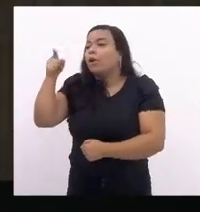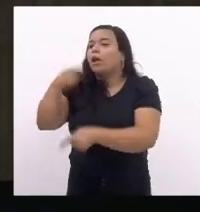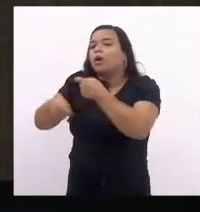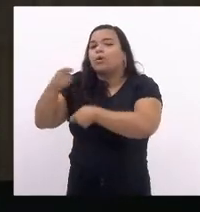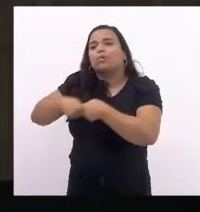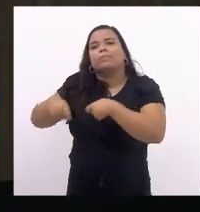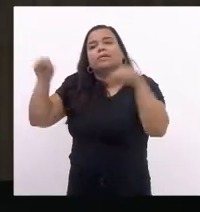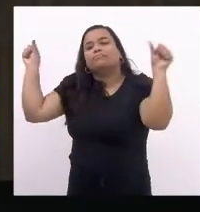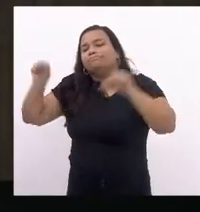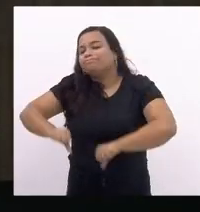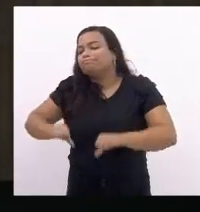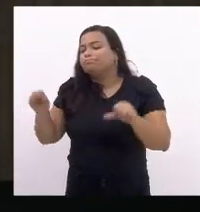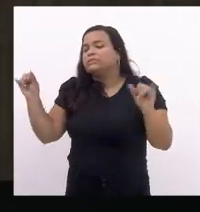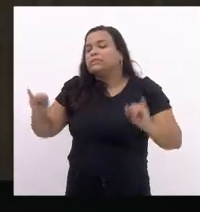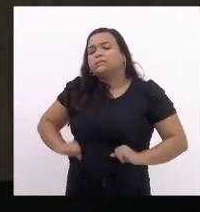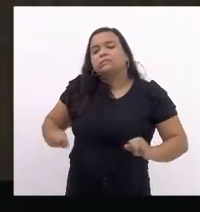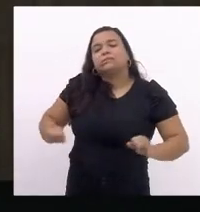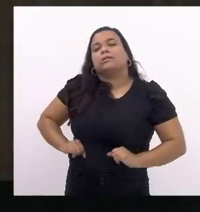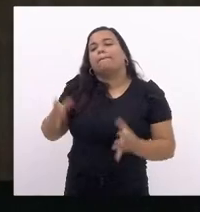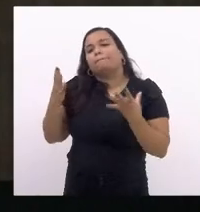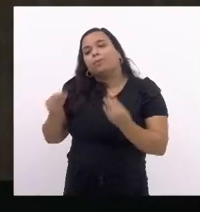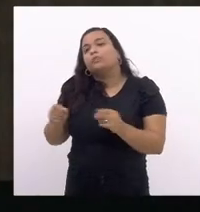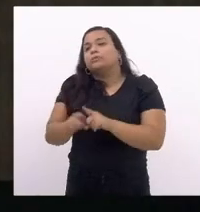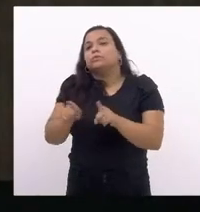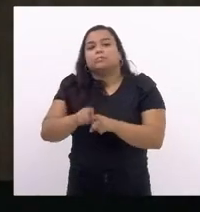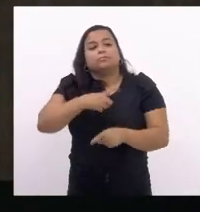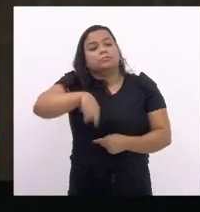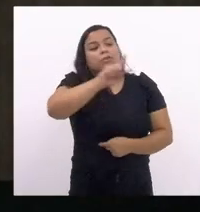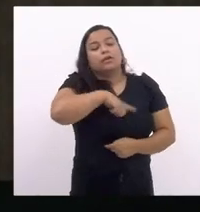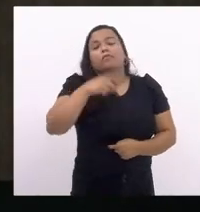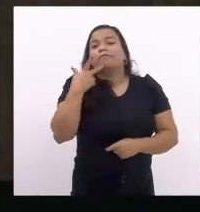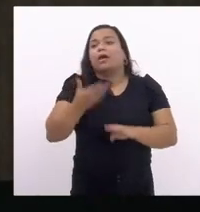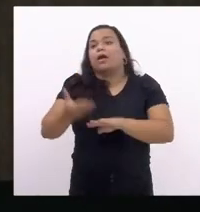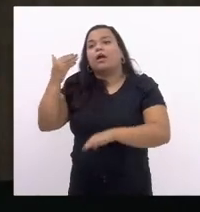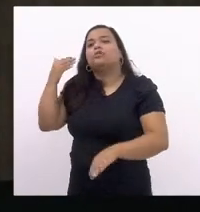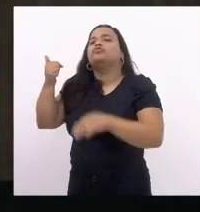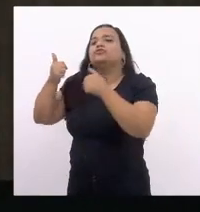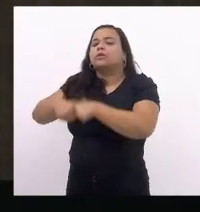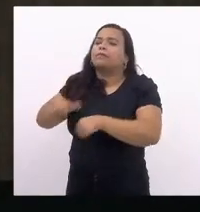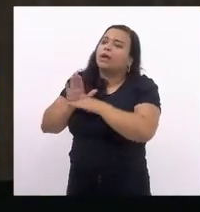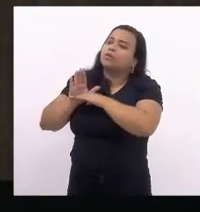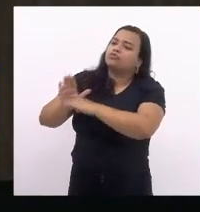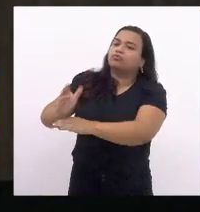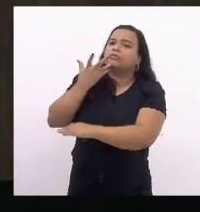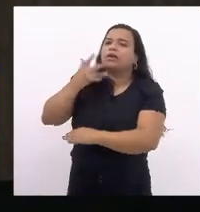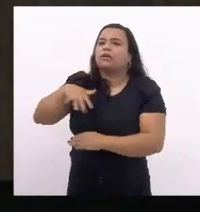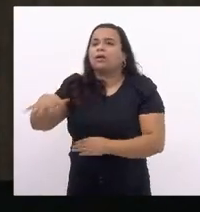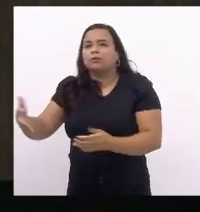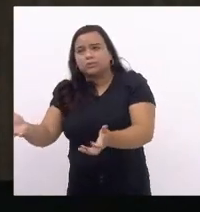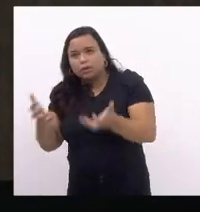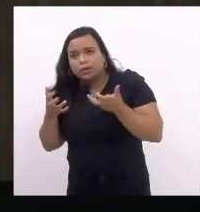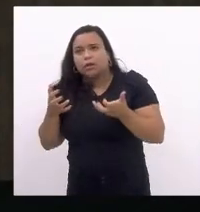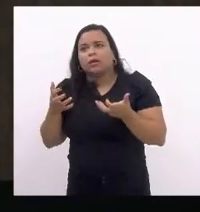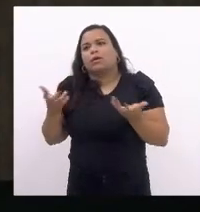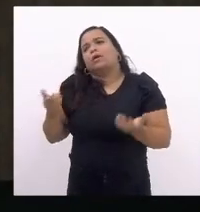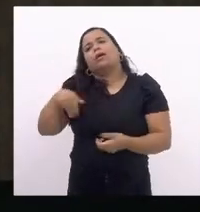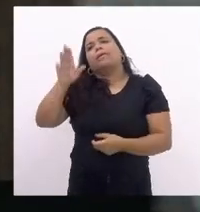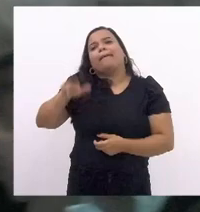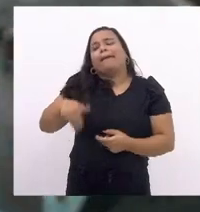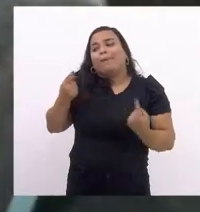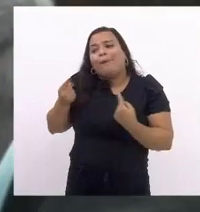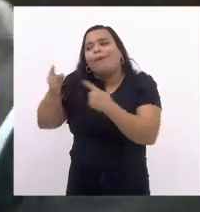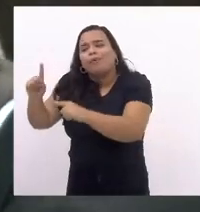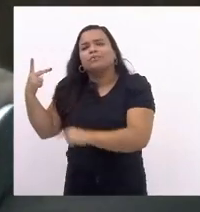ponto anterior, se dizendo favoráveis às crianças, né, na verdade, quando são contra a vacinação e contra a medida de